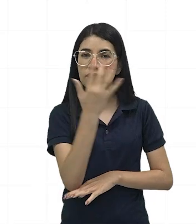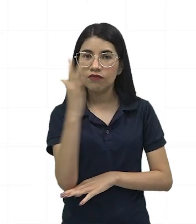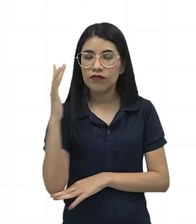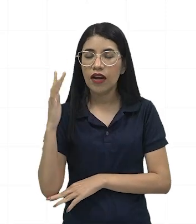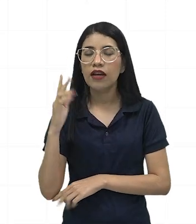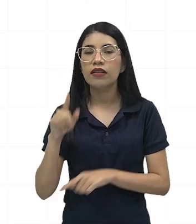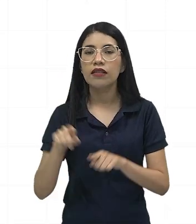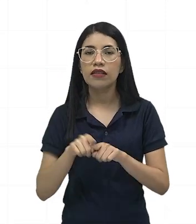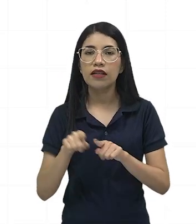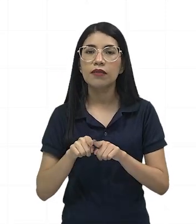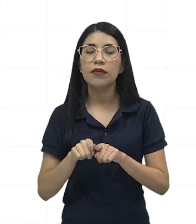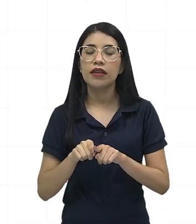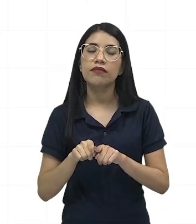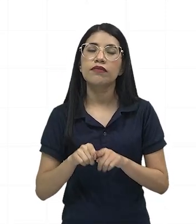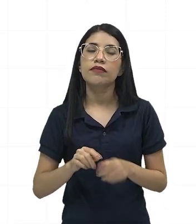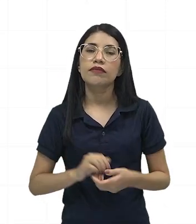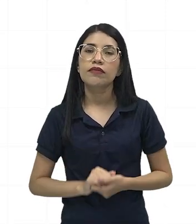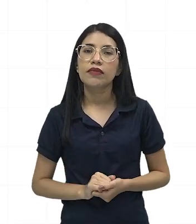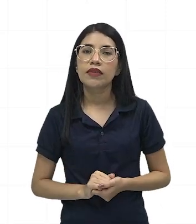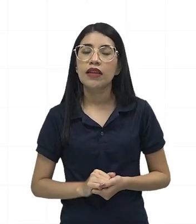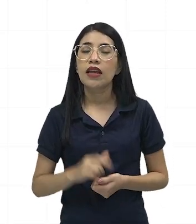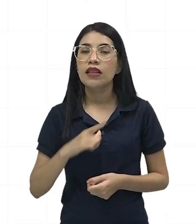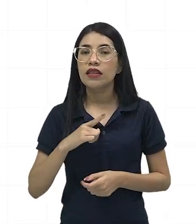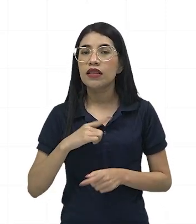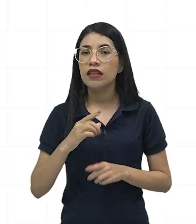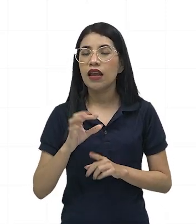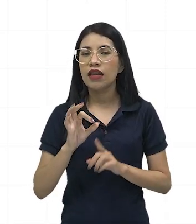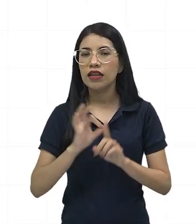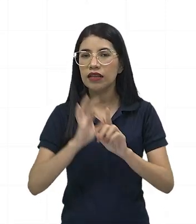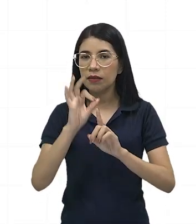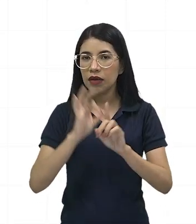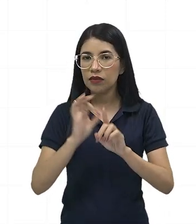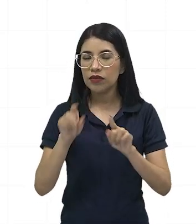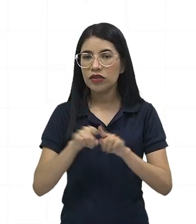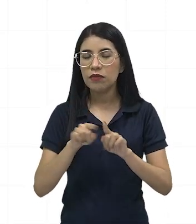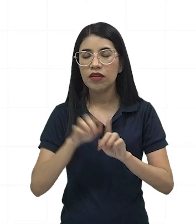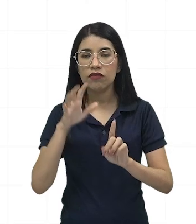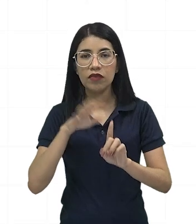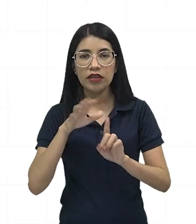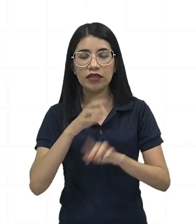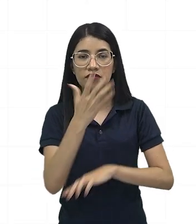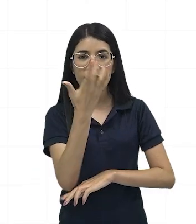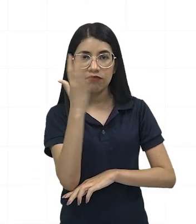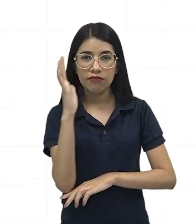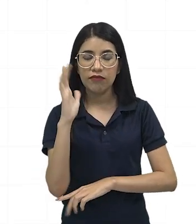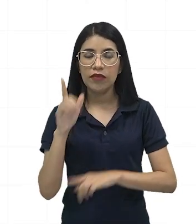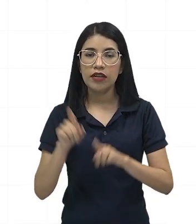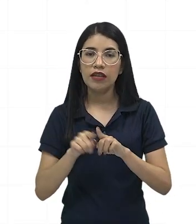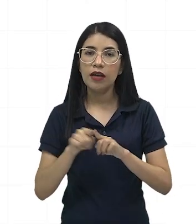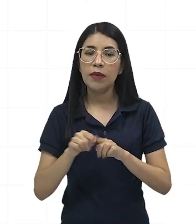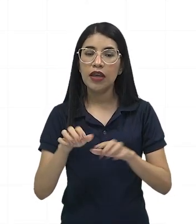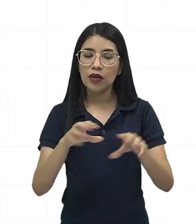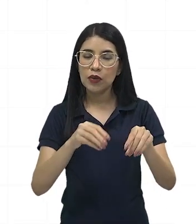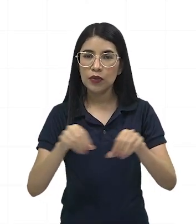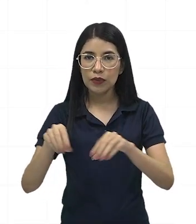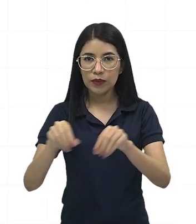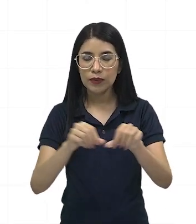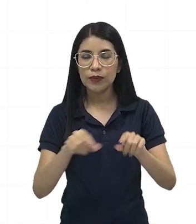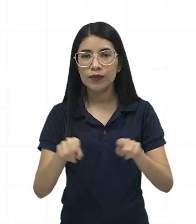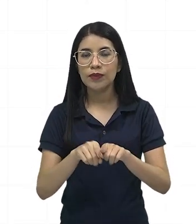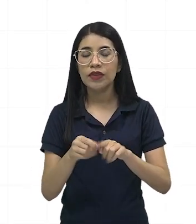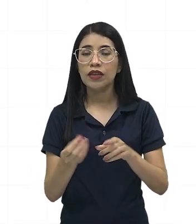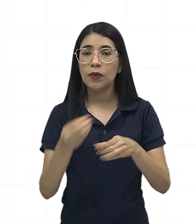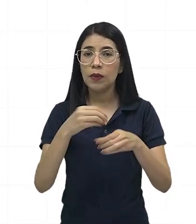né? Nas florestas, condições climáticas podem ser influenciadas pelas árvores e a ação do sol. Então, dentro